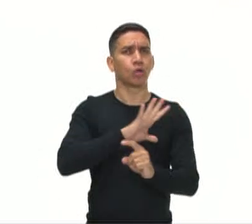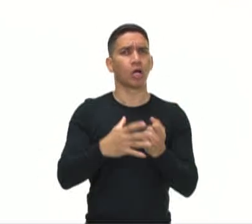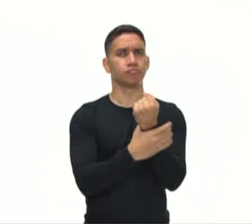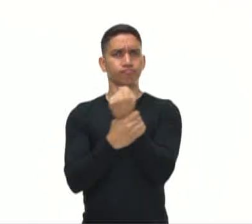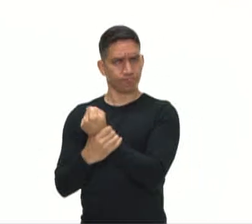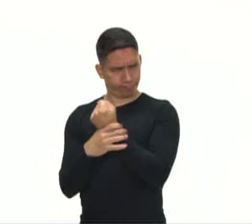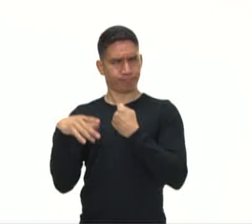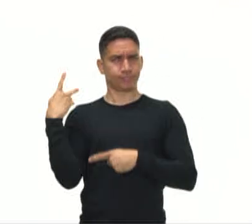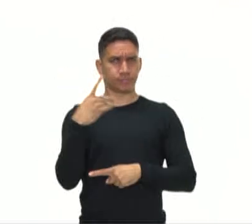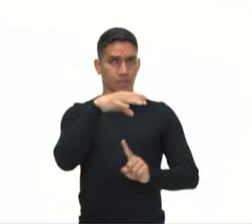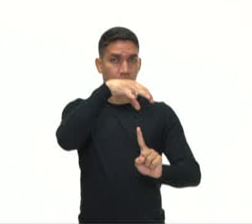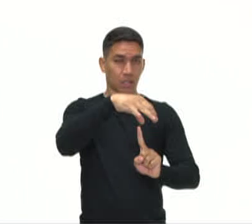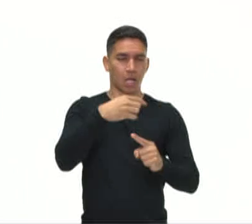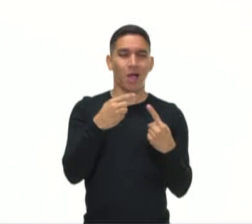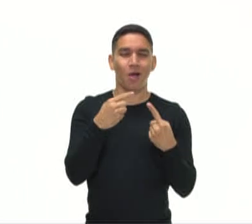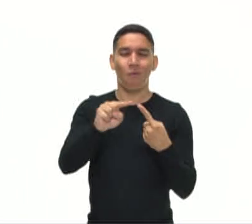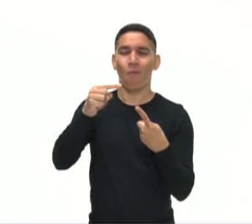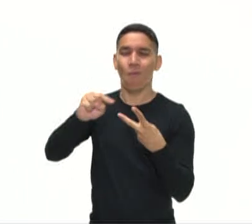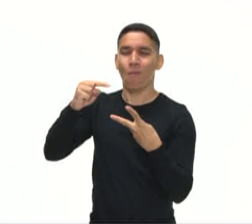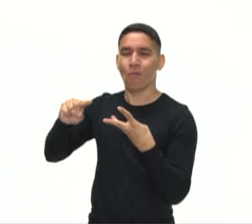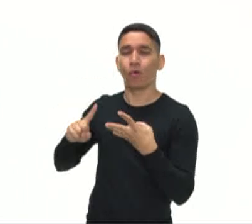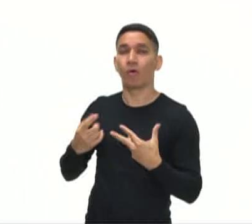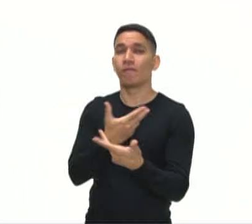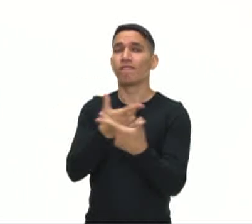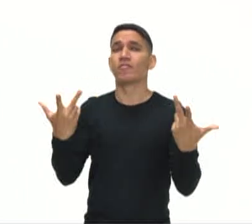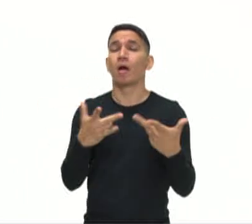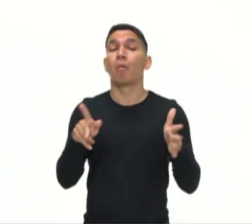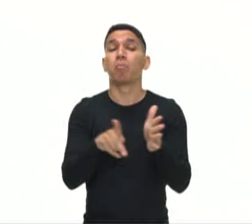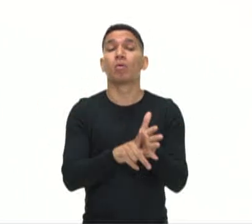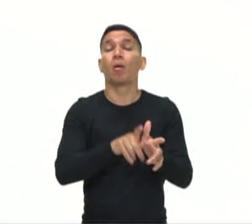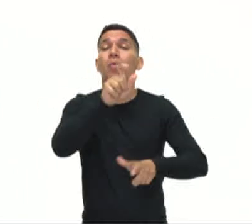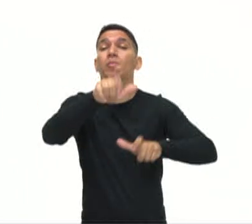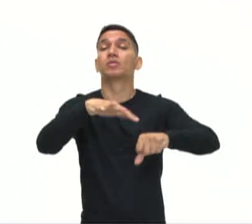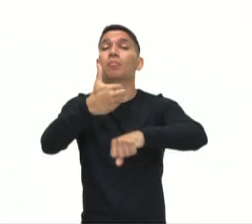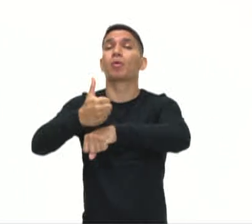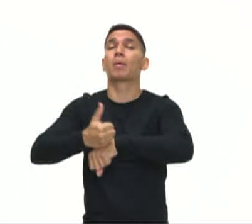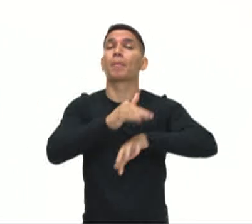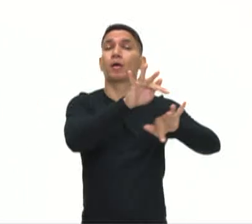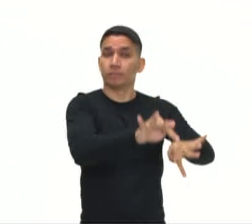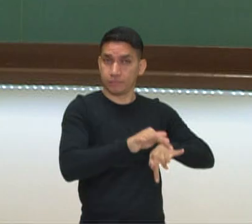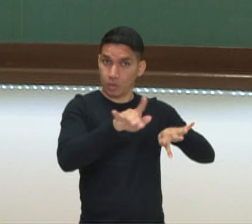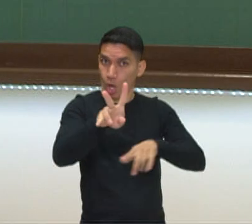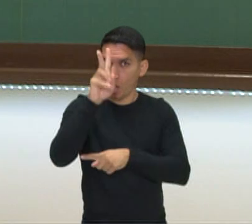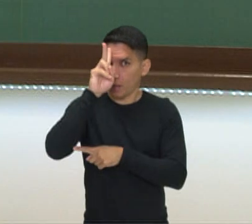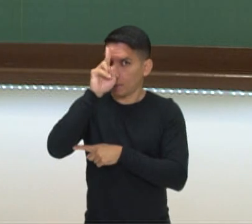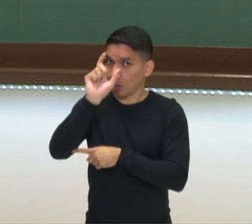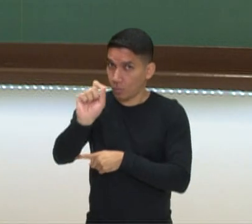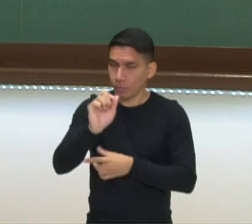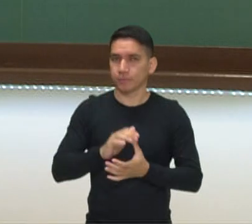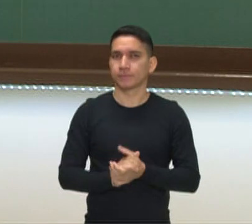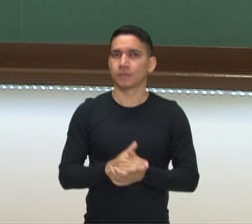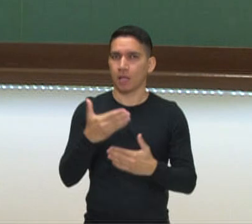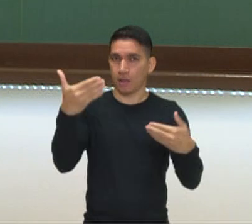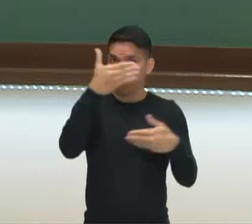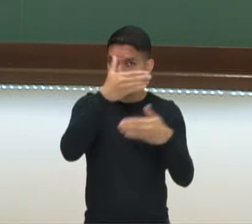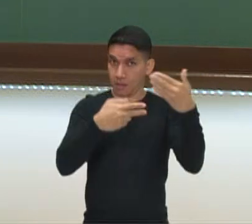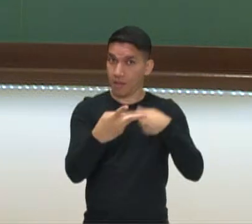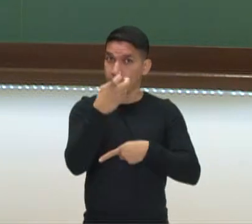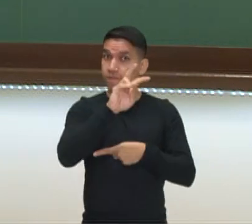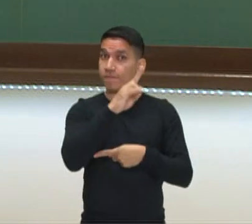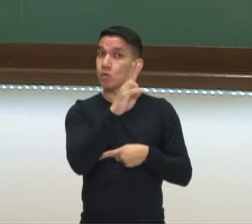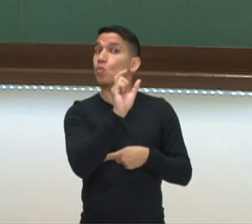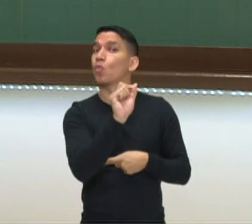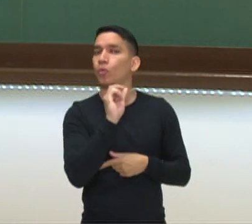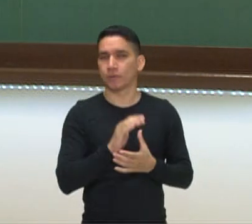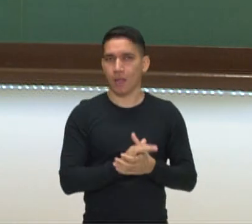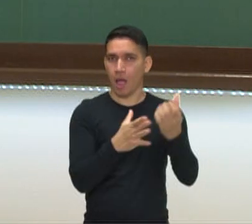uma longa tradição de poderes locais exercidos pelos senhores feudais. Veja, nós precisamos lembrar, no slide anterior a gente viu que